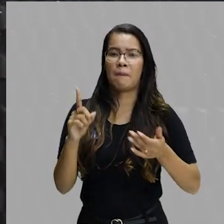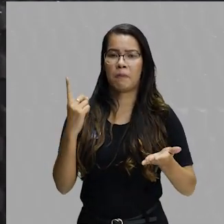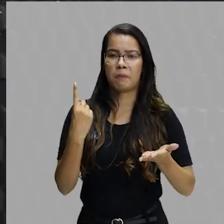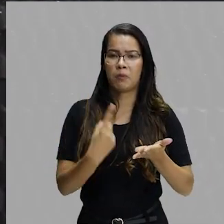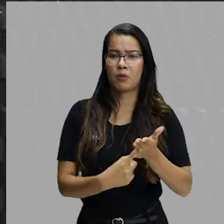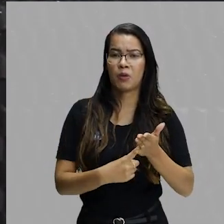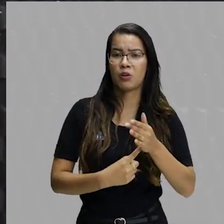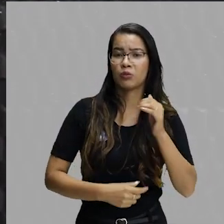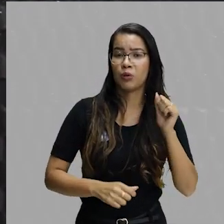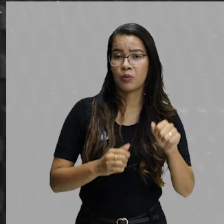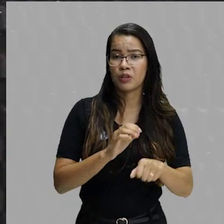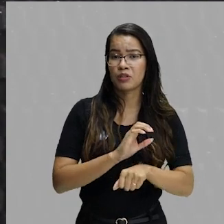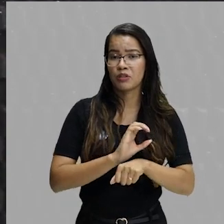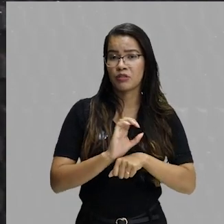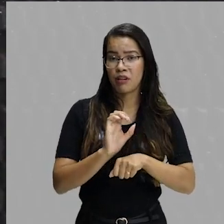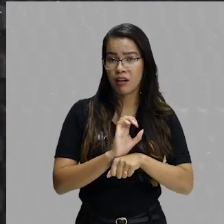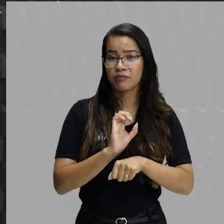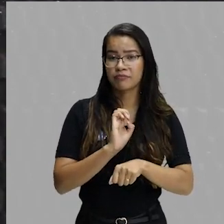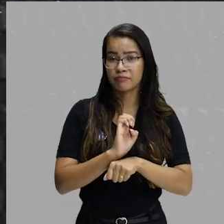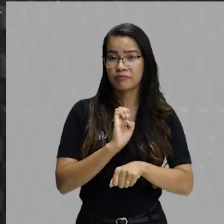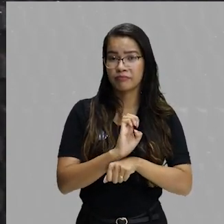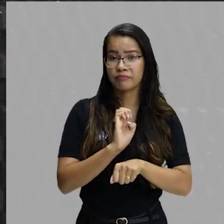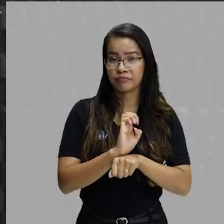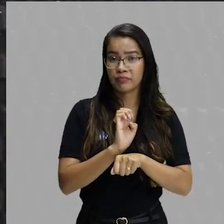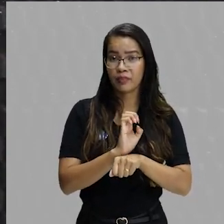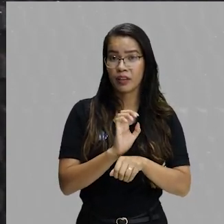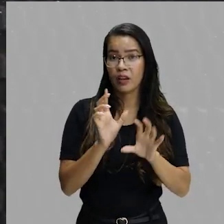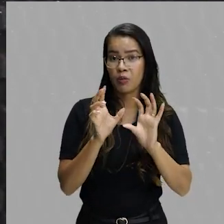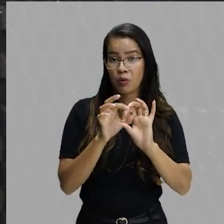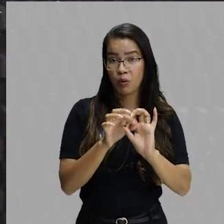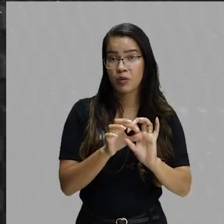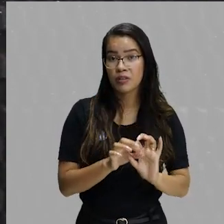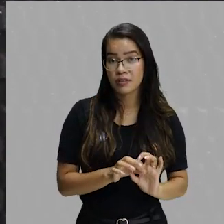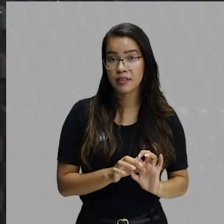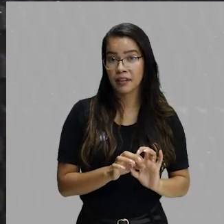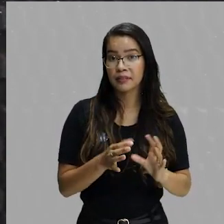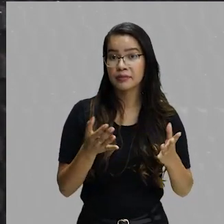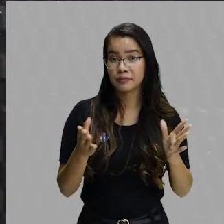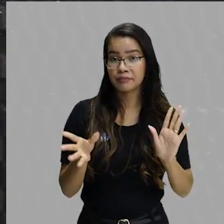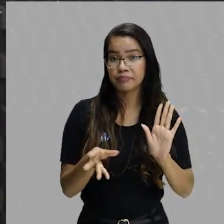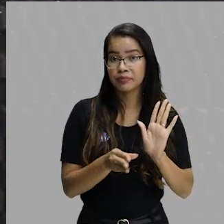dele. Esse é um dos conceitos, inclusive, do totalitarismo,